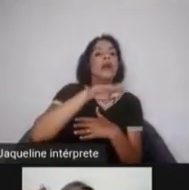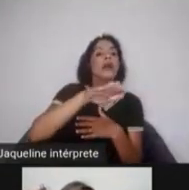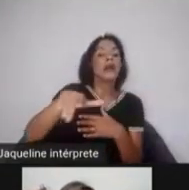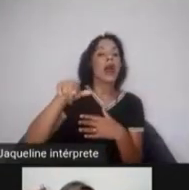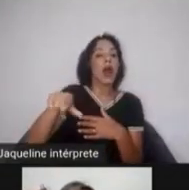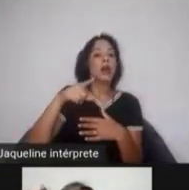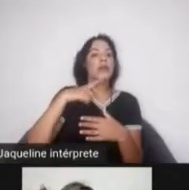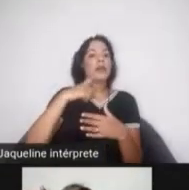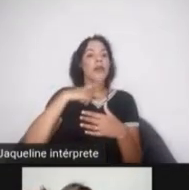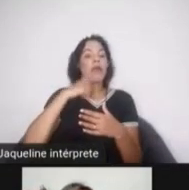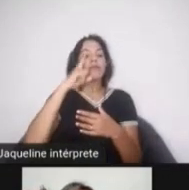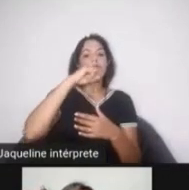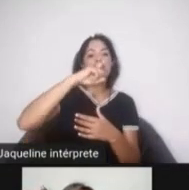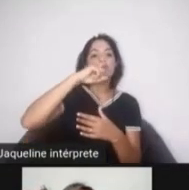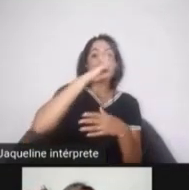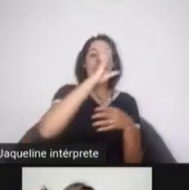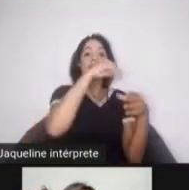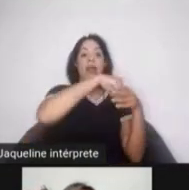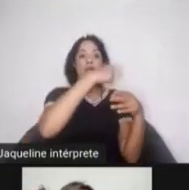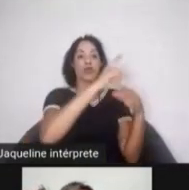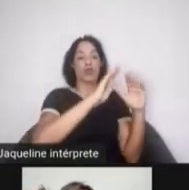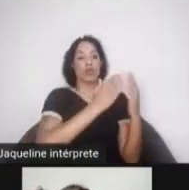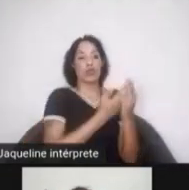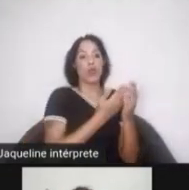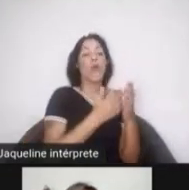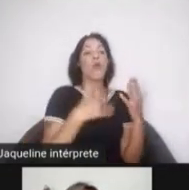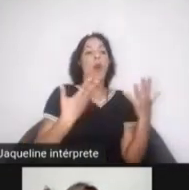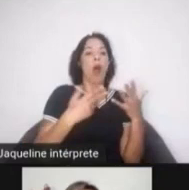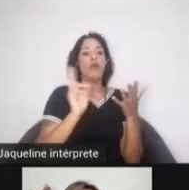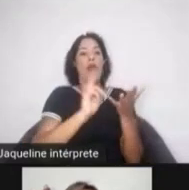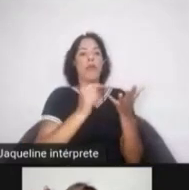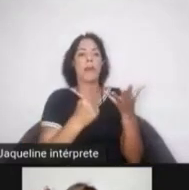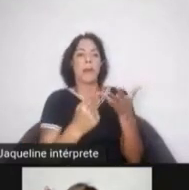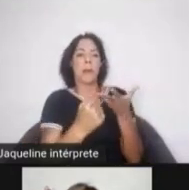na sua escola, e iniciarmos esse acompanhamento.